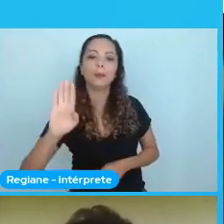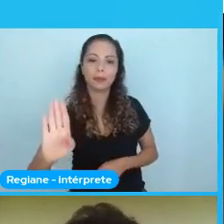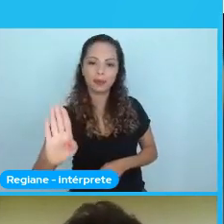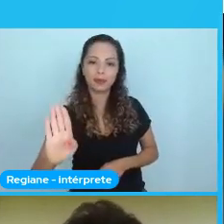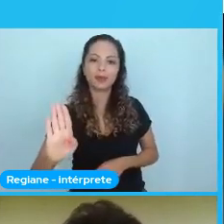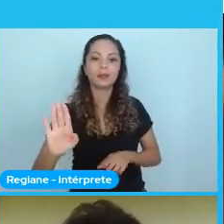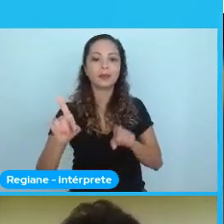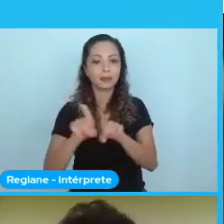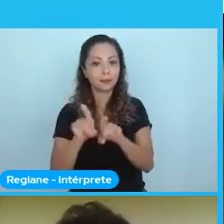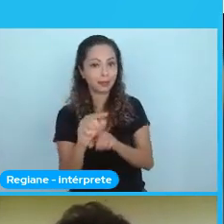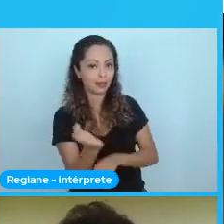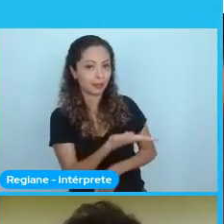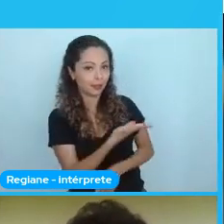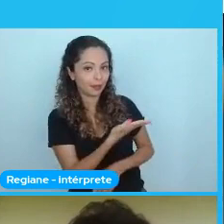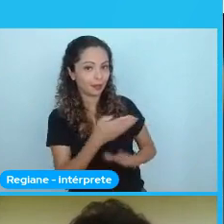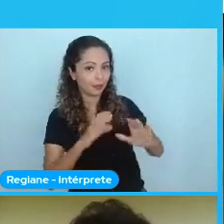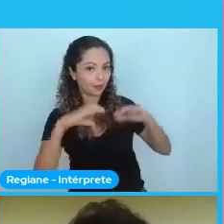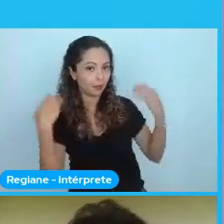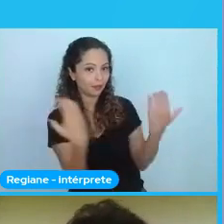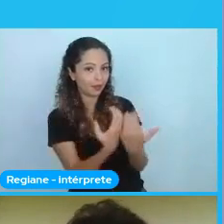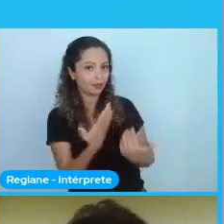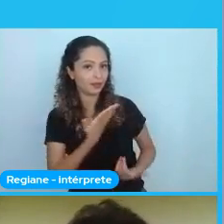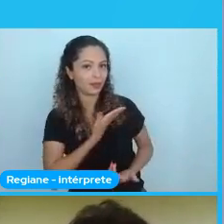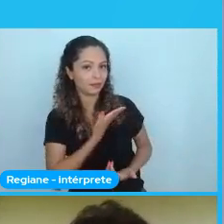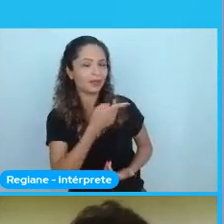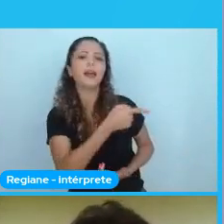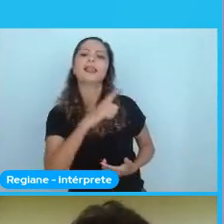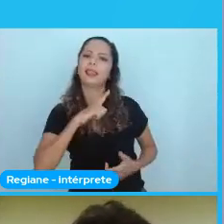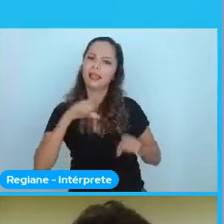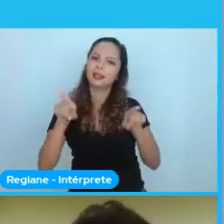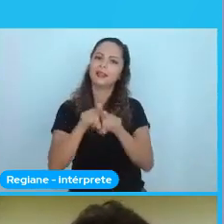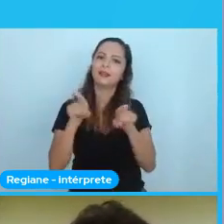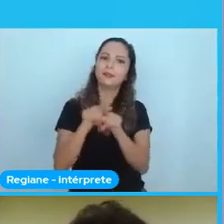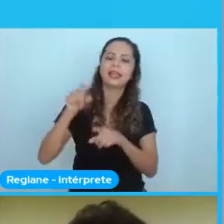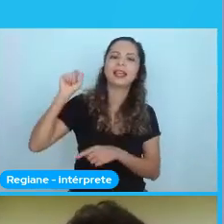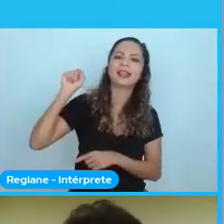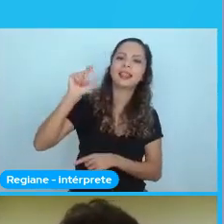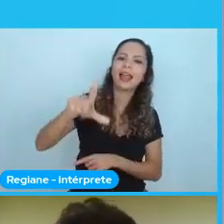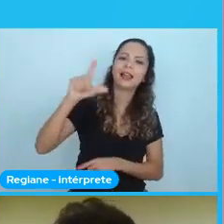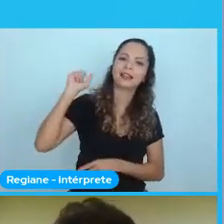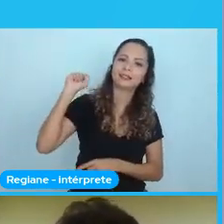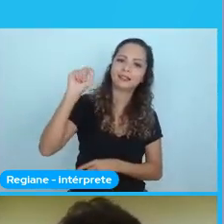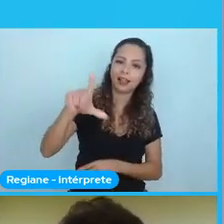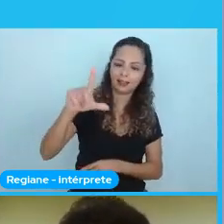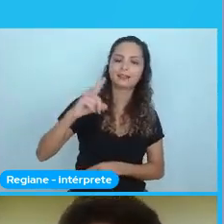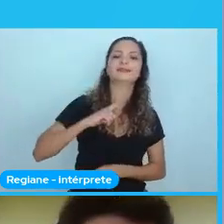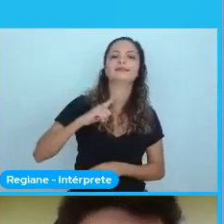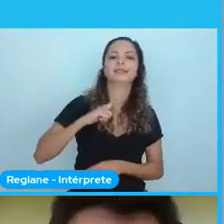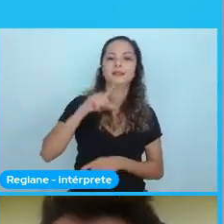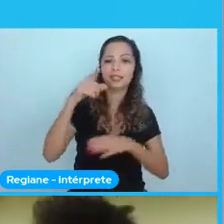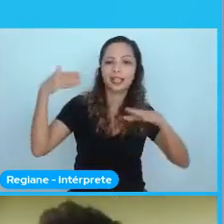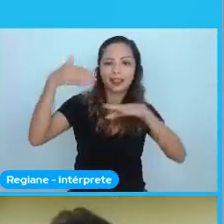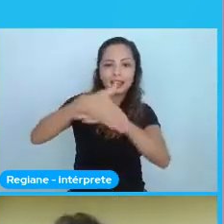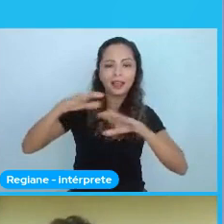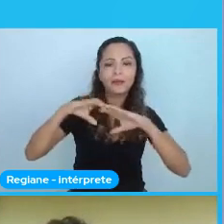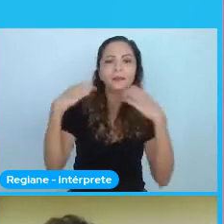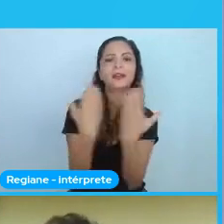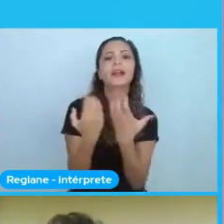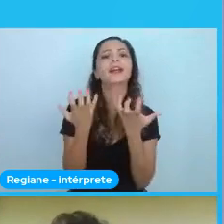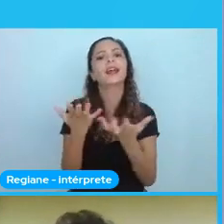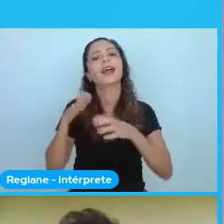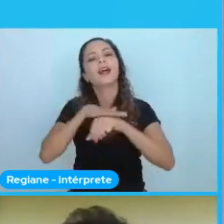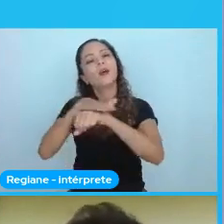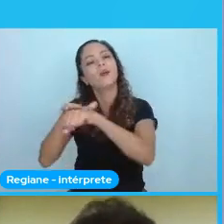nossa comunidade Algorave Brasil. Inclusive, a gente tem um grupo no Telegram. Entrem aqui na nossa comunidade, se quiser saber, conversar